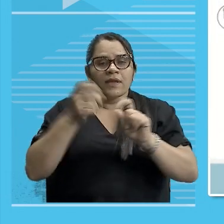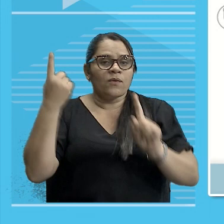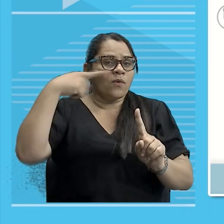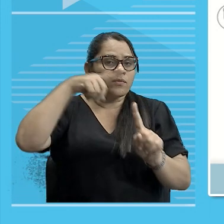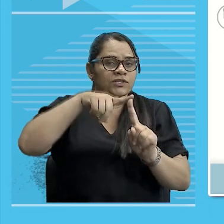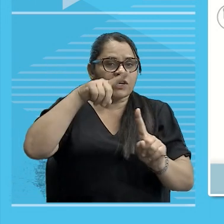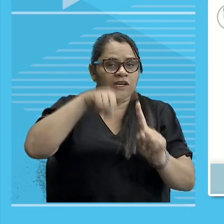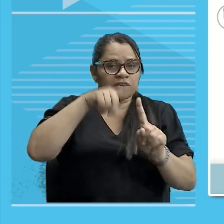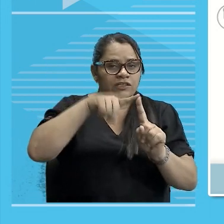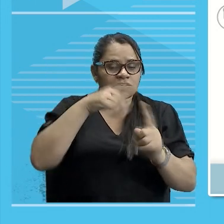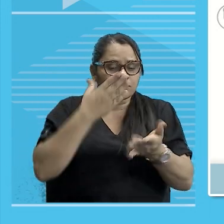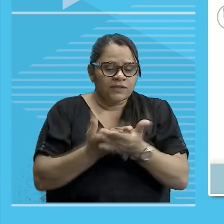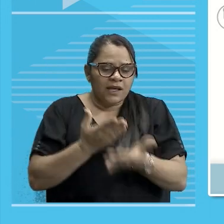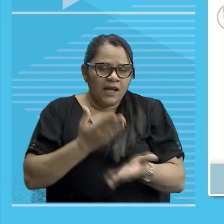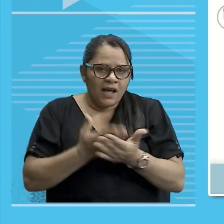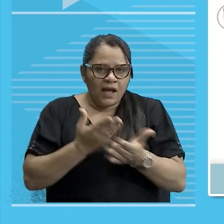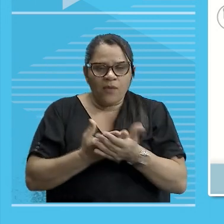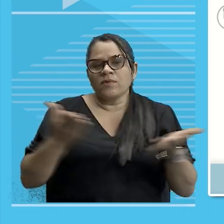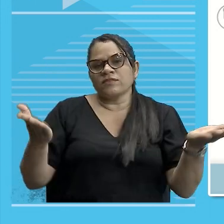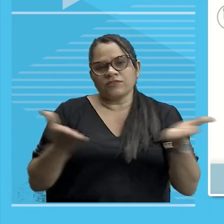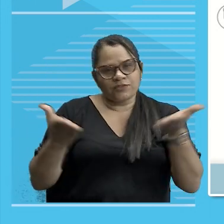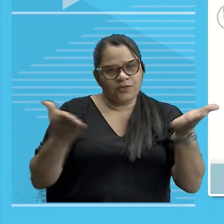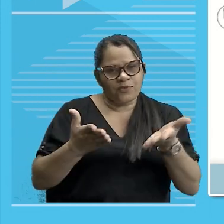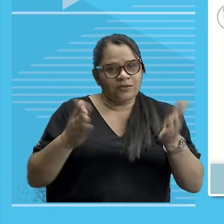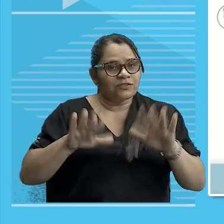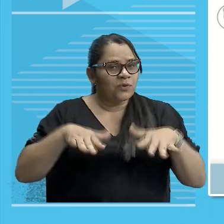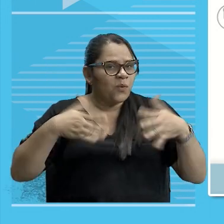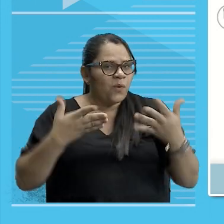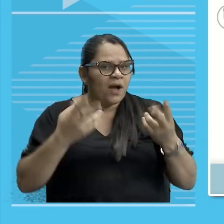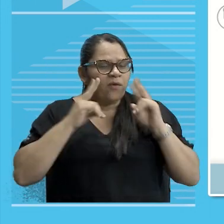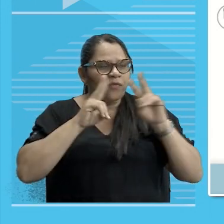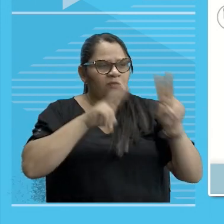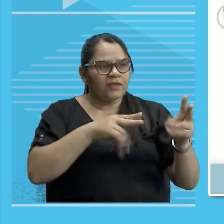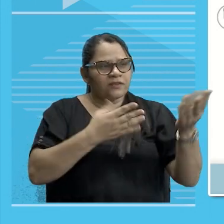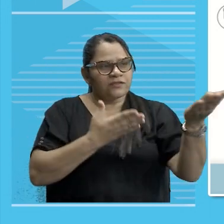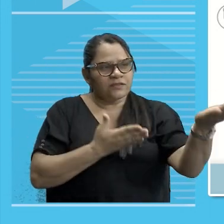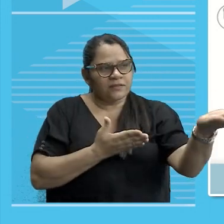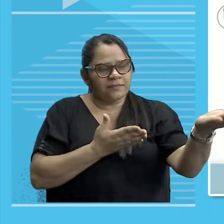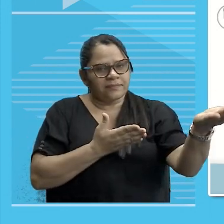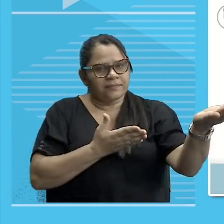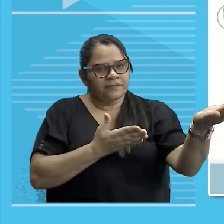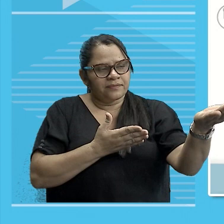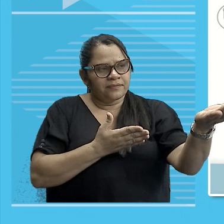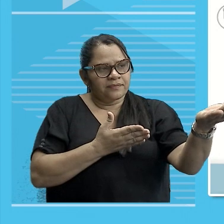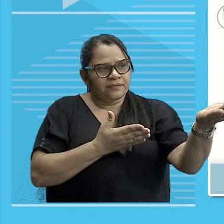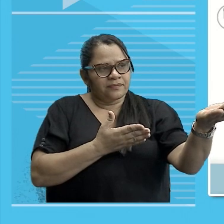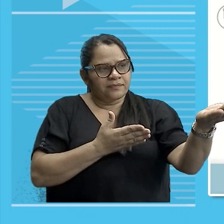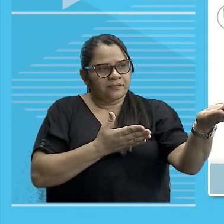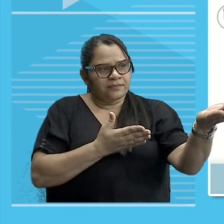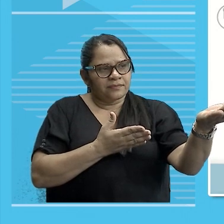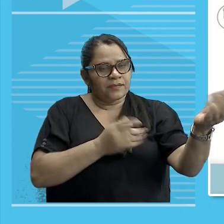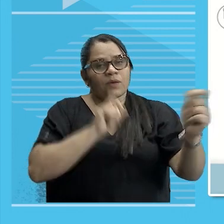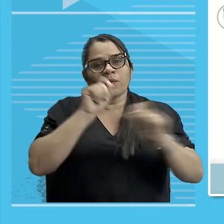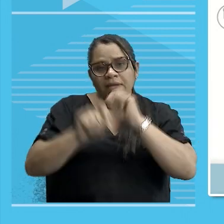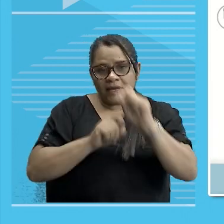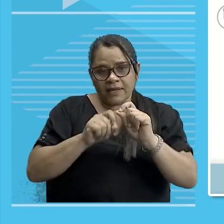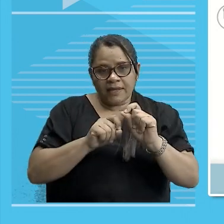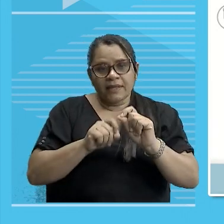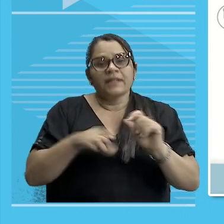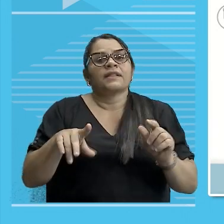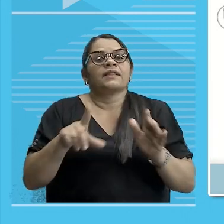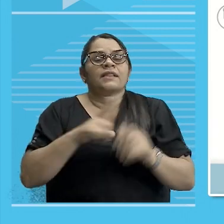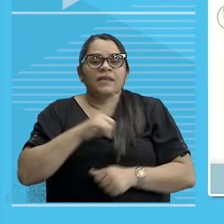da aula de hoje olha só que que nós temos